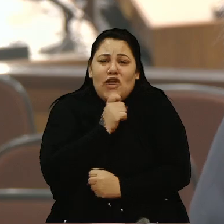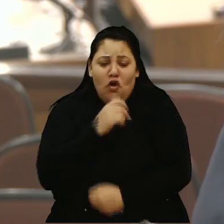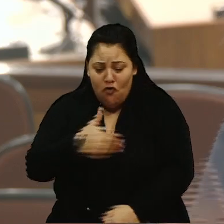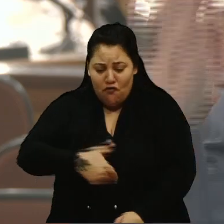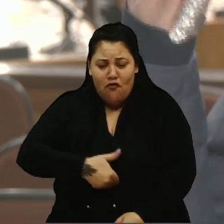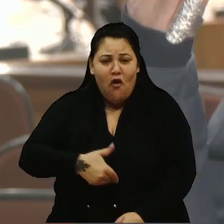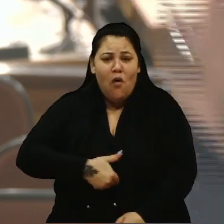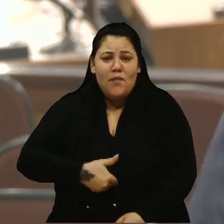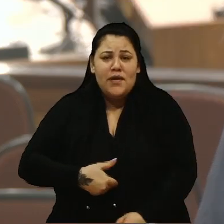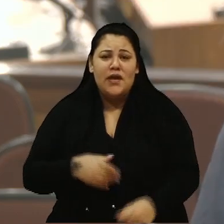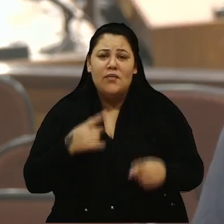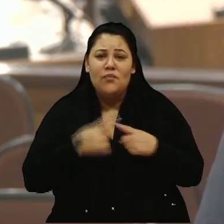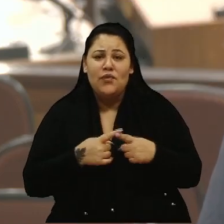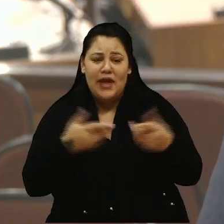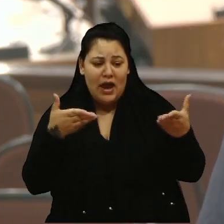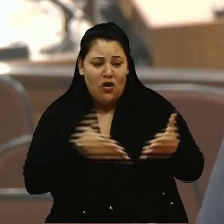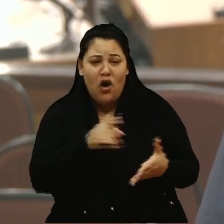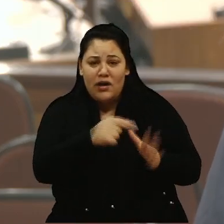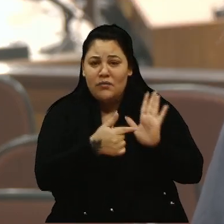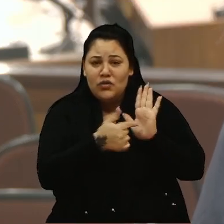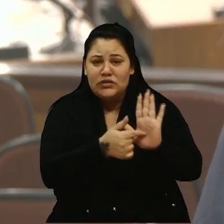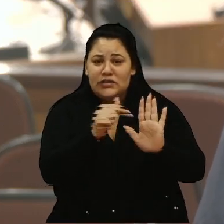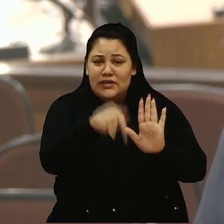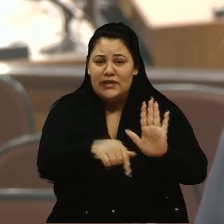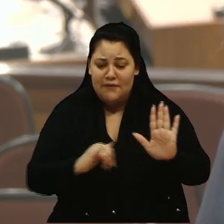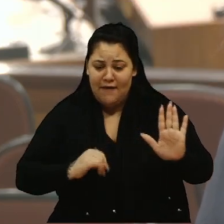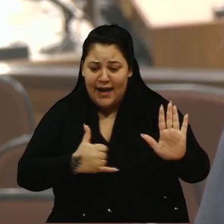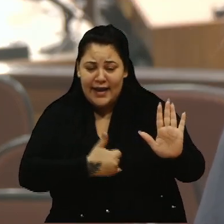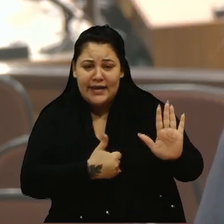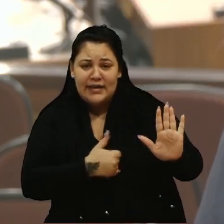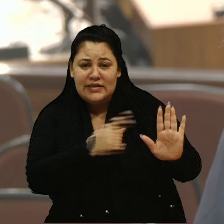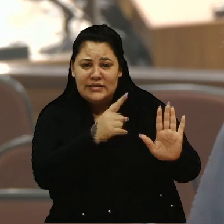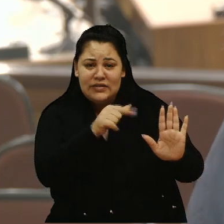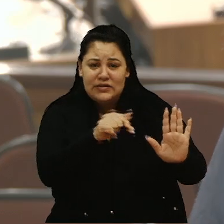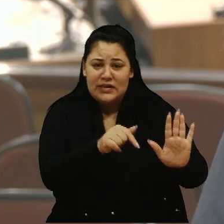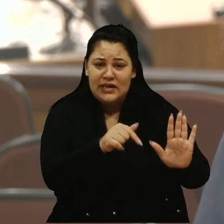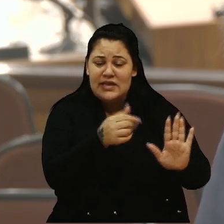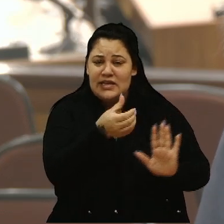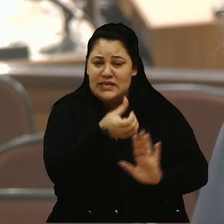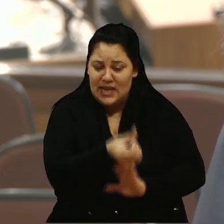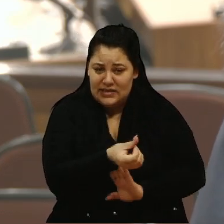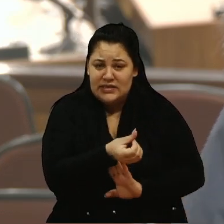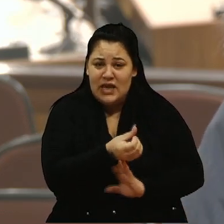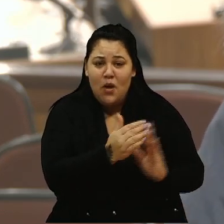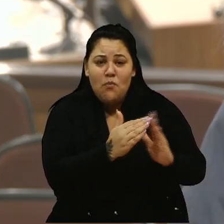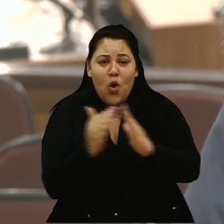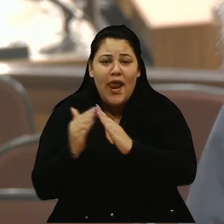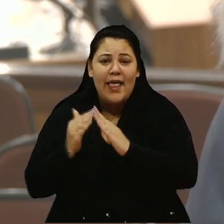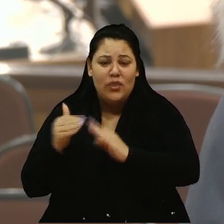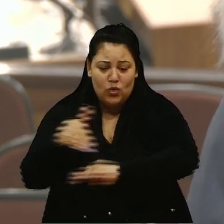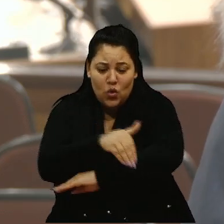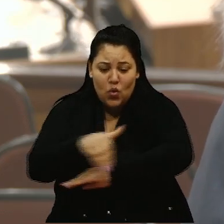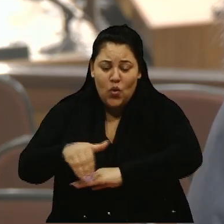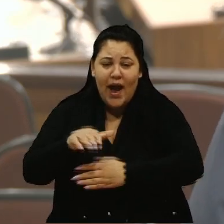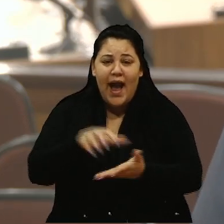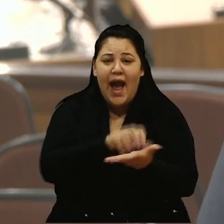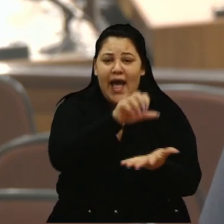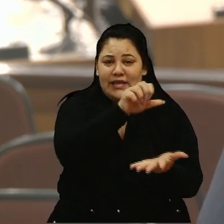mesmo, eu estava mostrando aqui na sessão, Vacaria, que tem 176 moradores